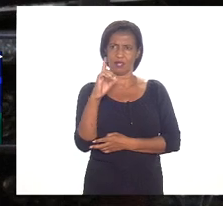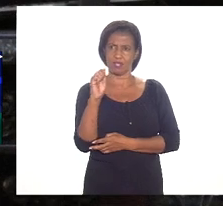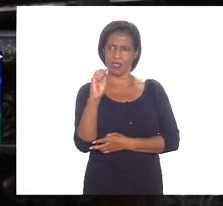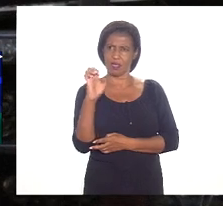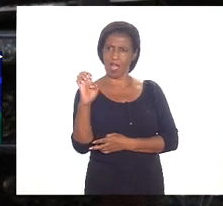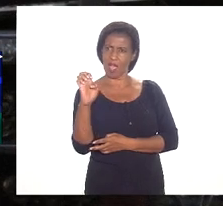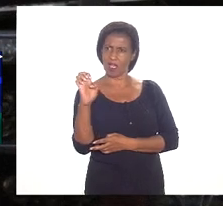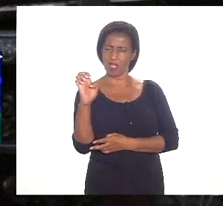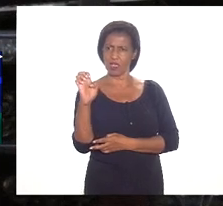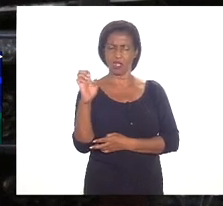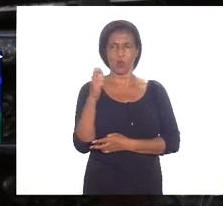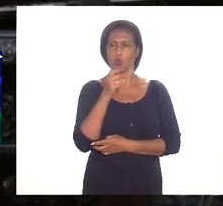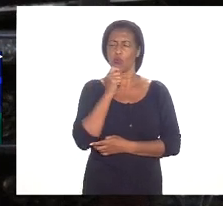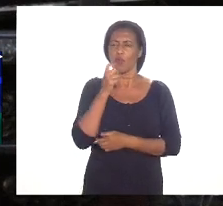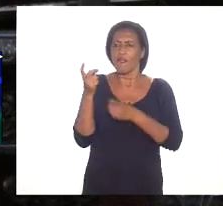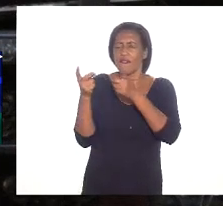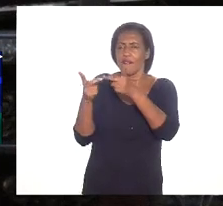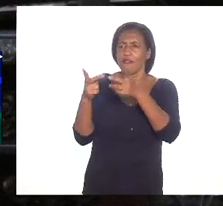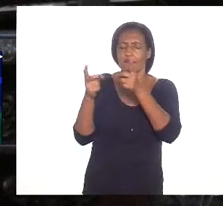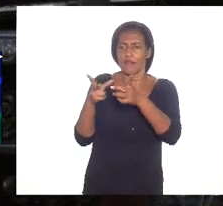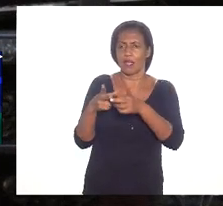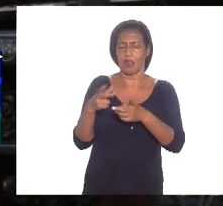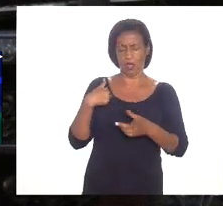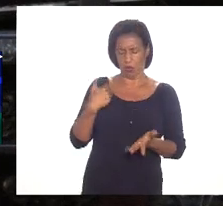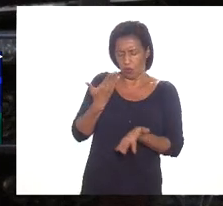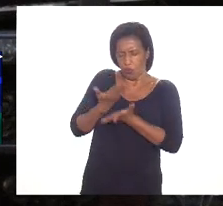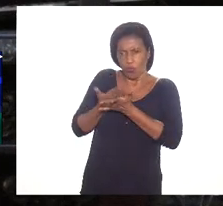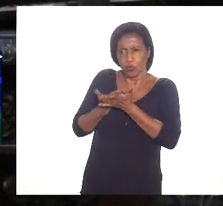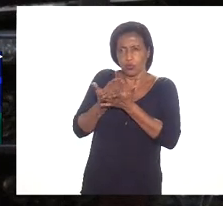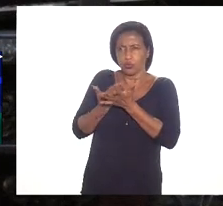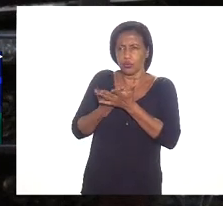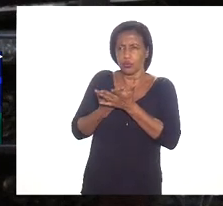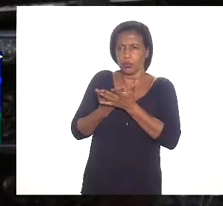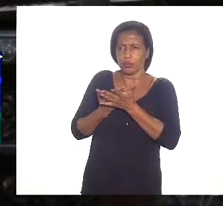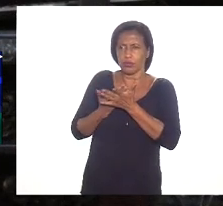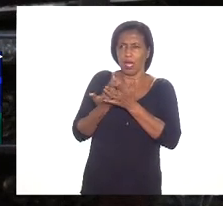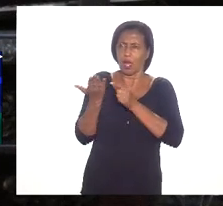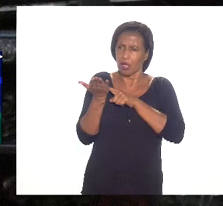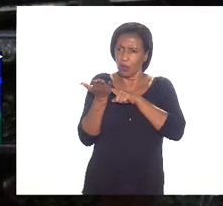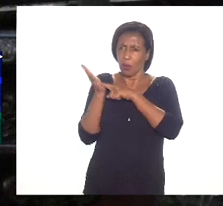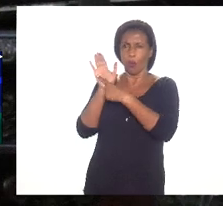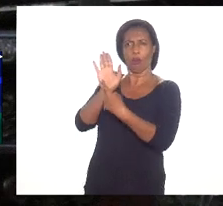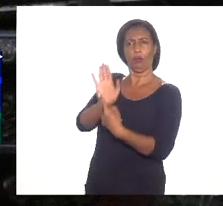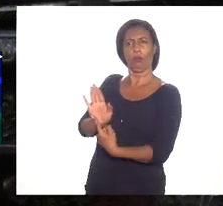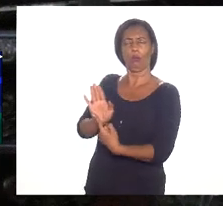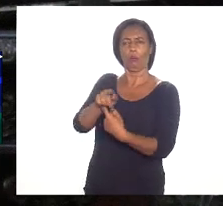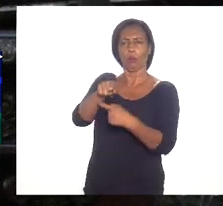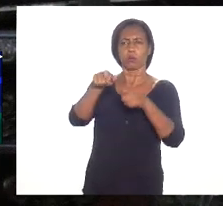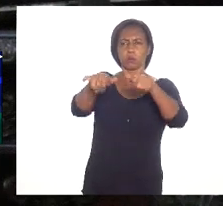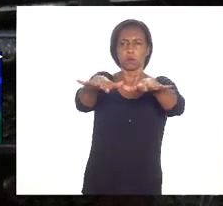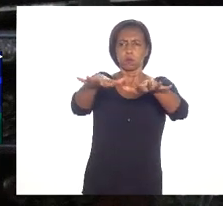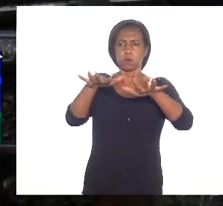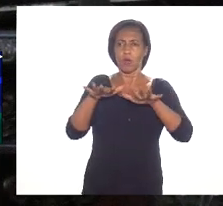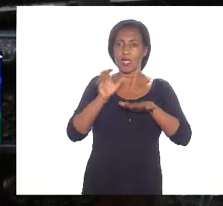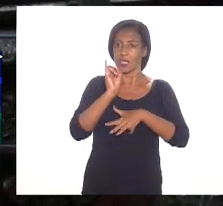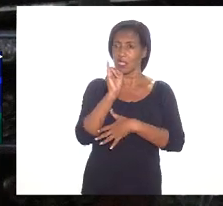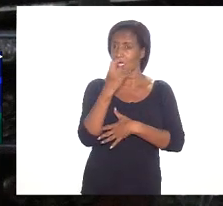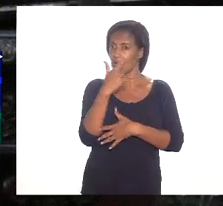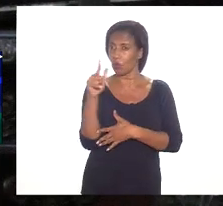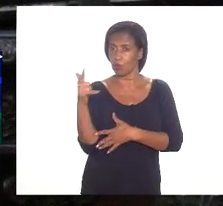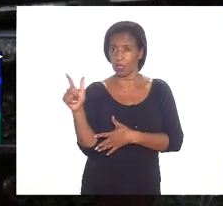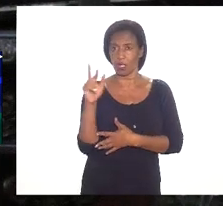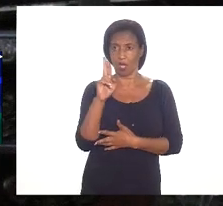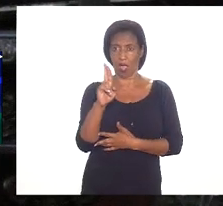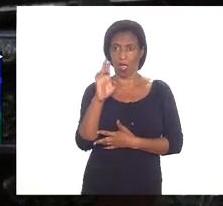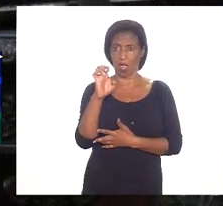vou fazer uma pet ou um pdl vou estudar o quê que vai ser e vou apresentar ao plenário sem regime